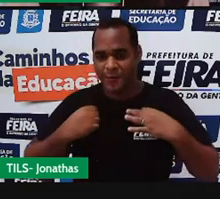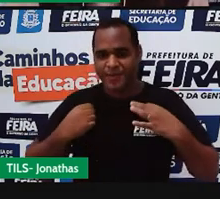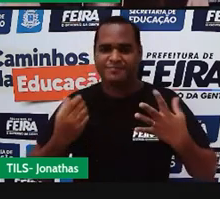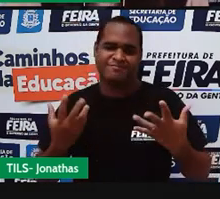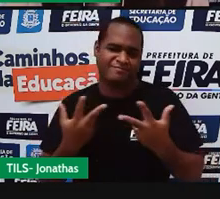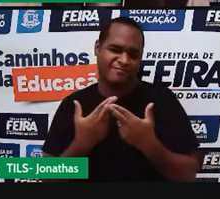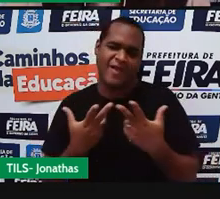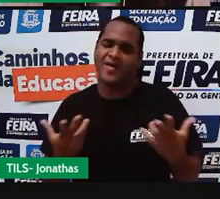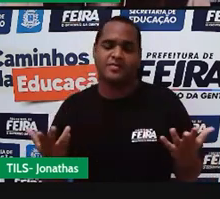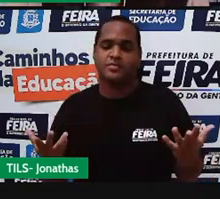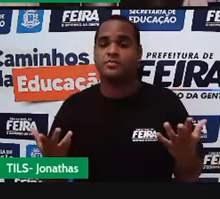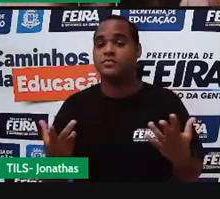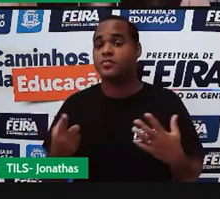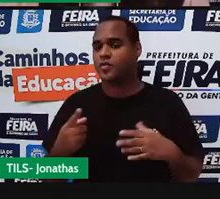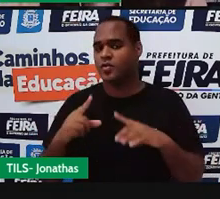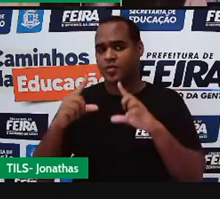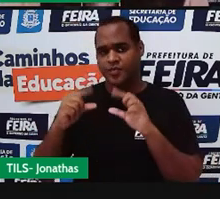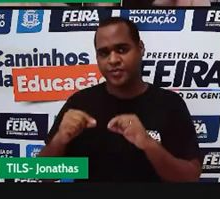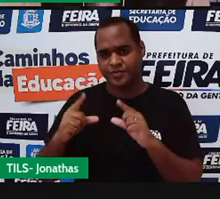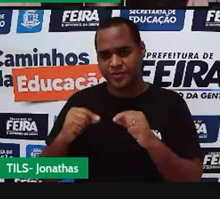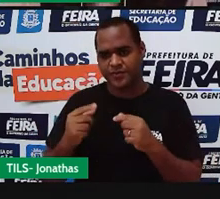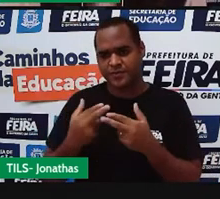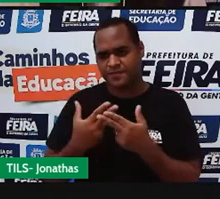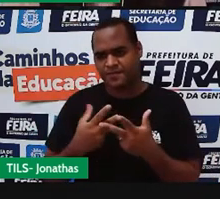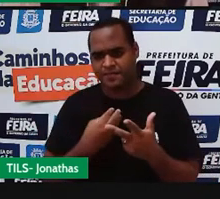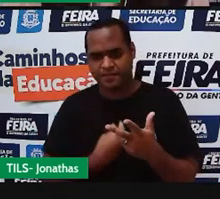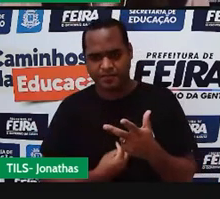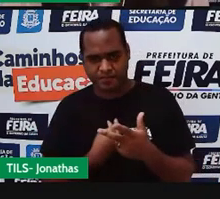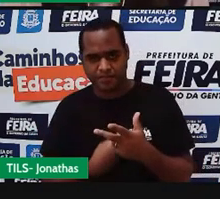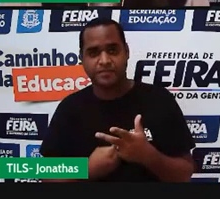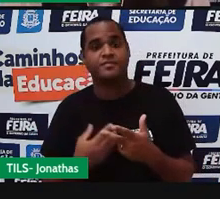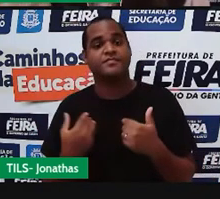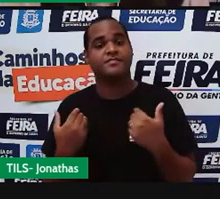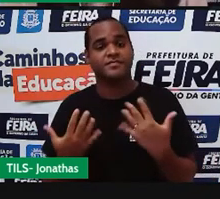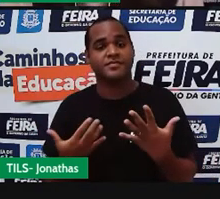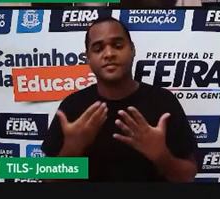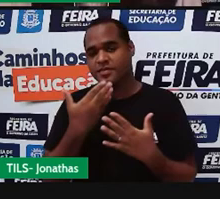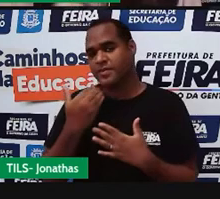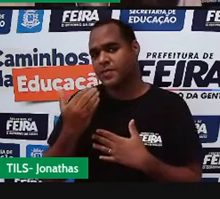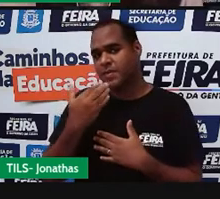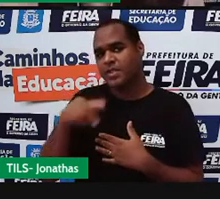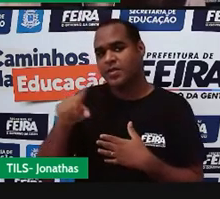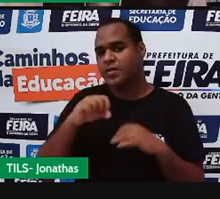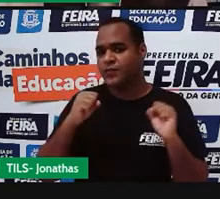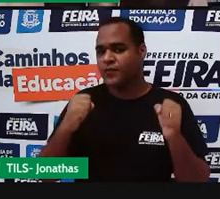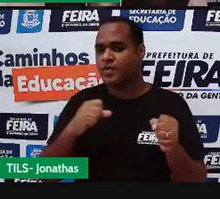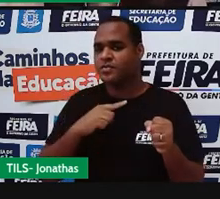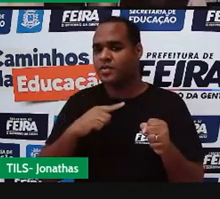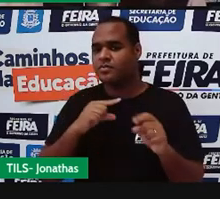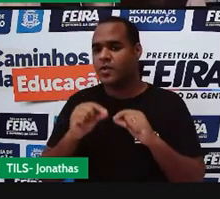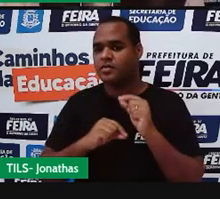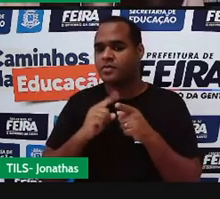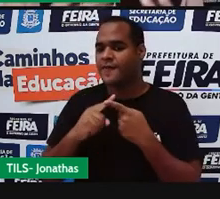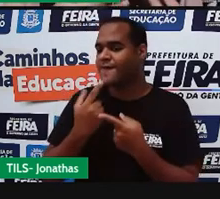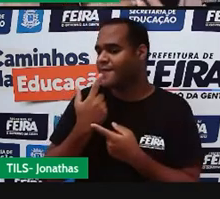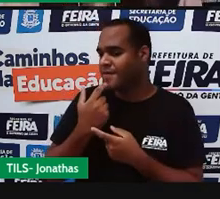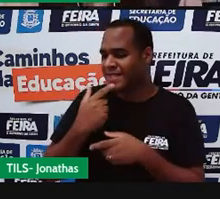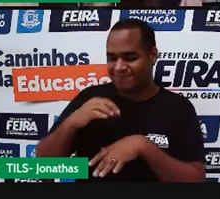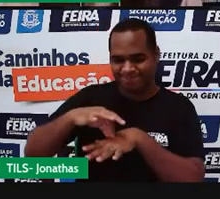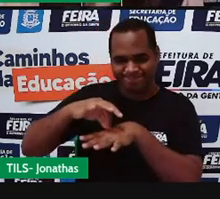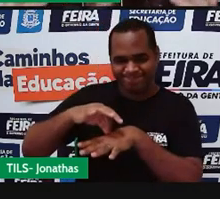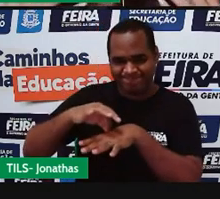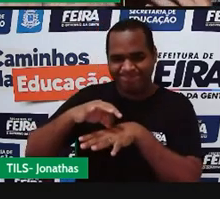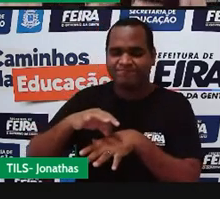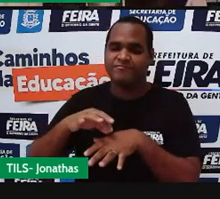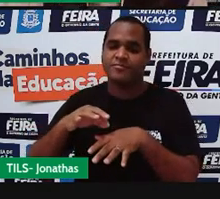então enfim quanto menos a gente consumir melhor é Além disso diminuir o consumo de carne vermelha porque